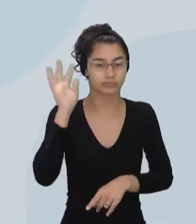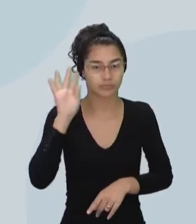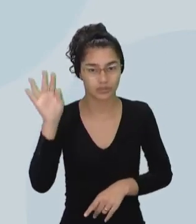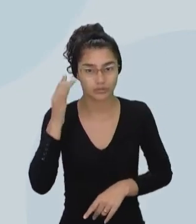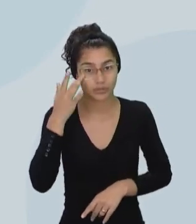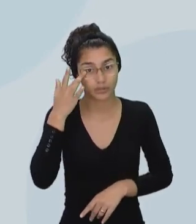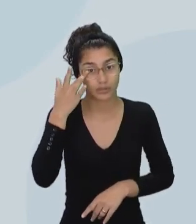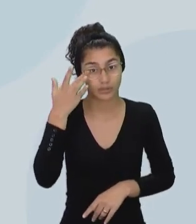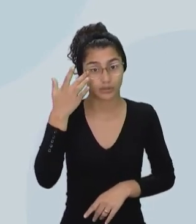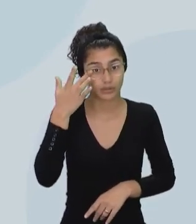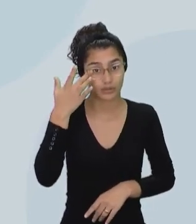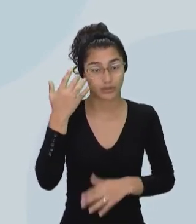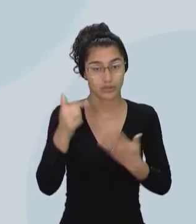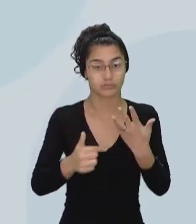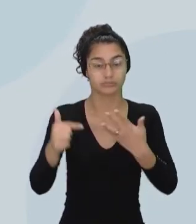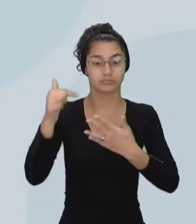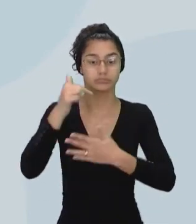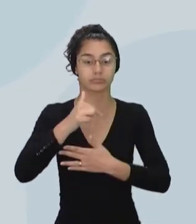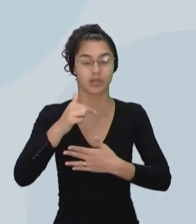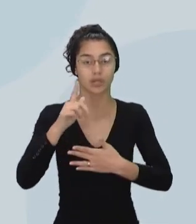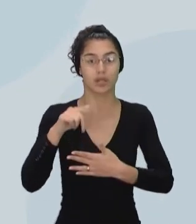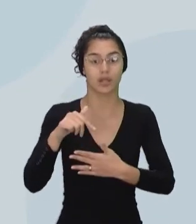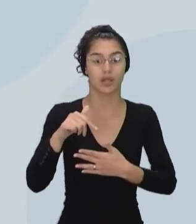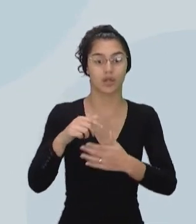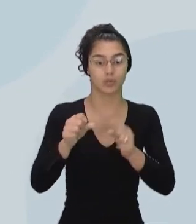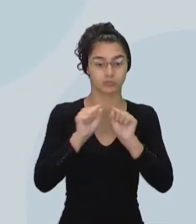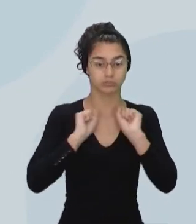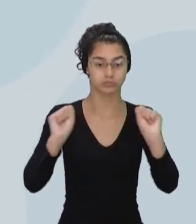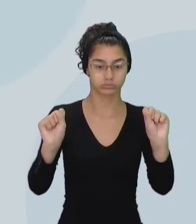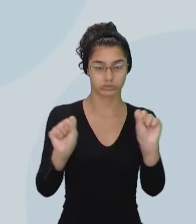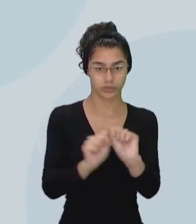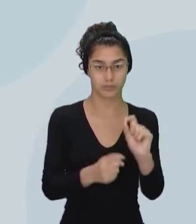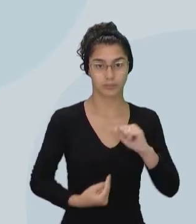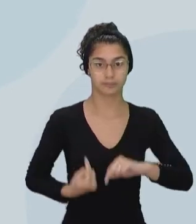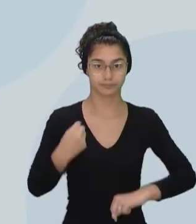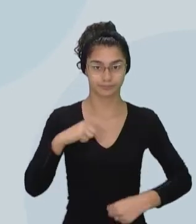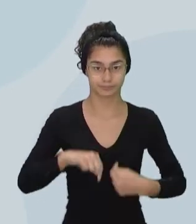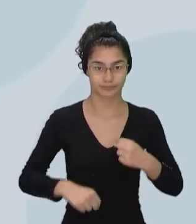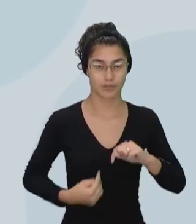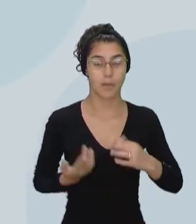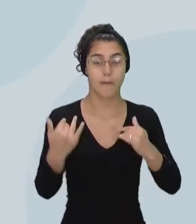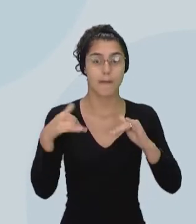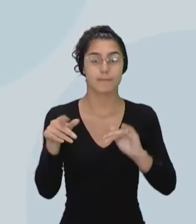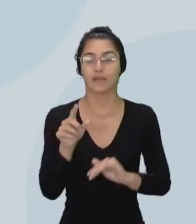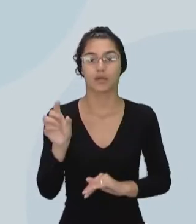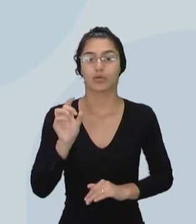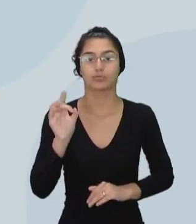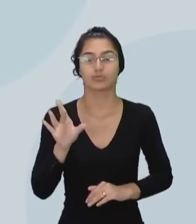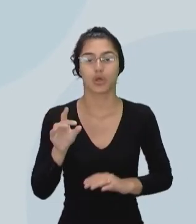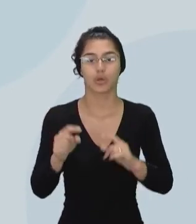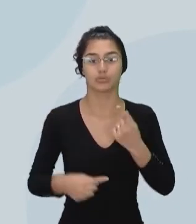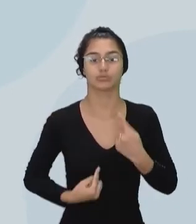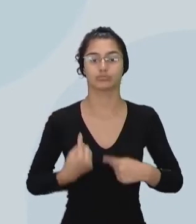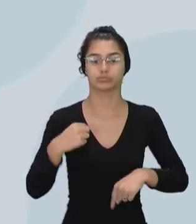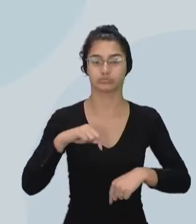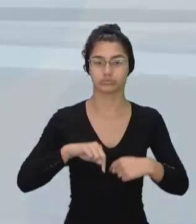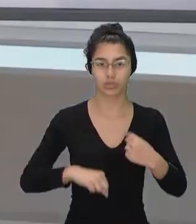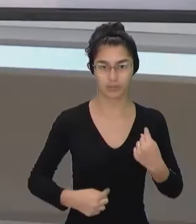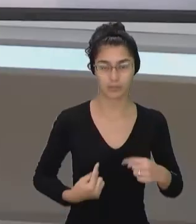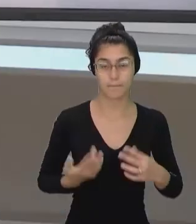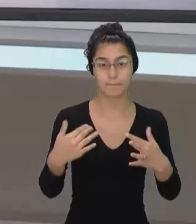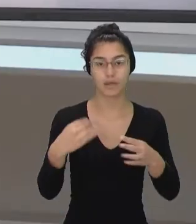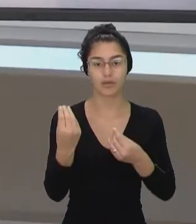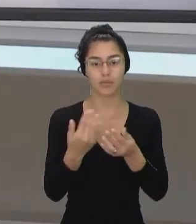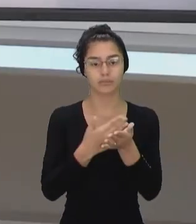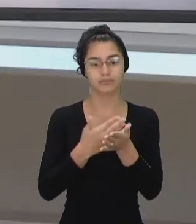imagina que a principal delas esteja no sistema digestório, mas não só é no sistema digestório. Mas